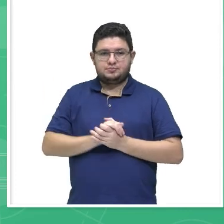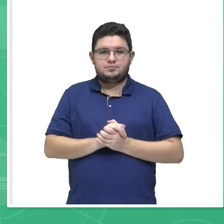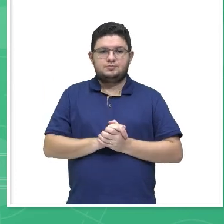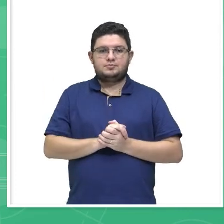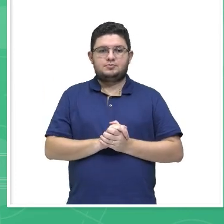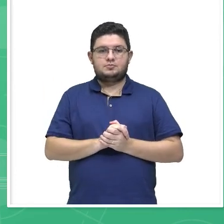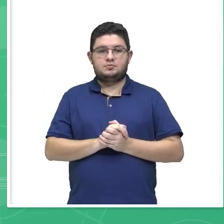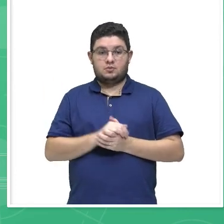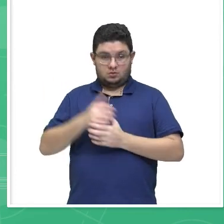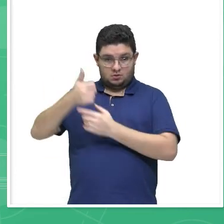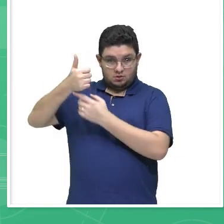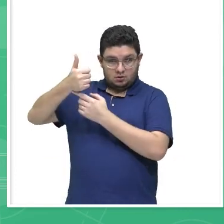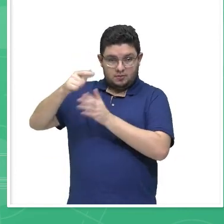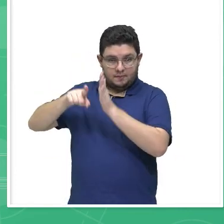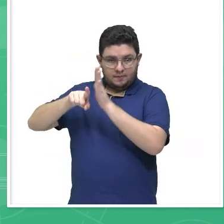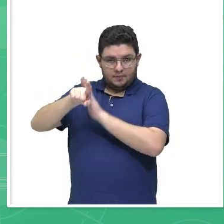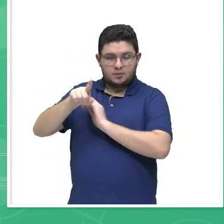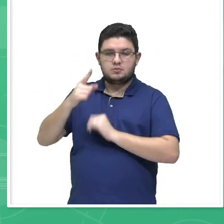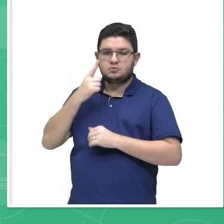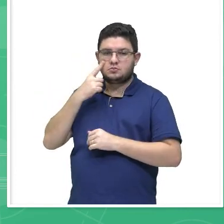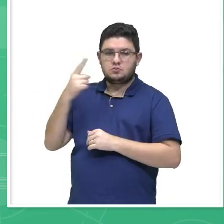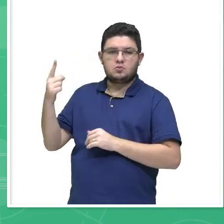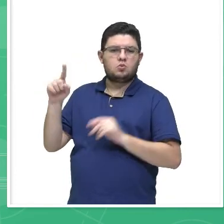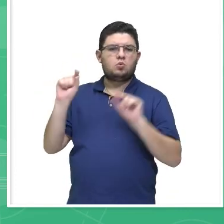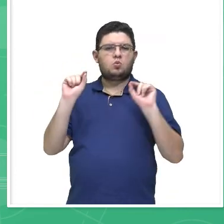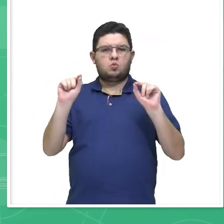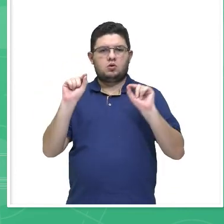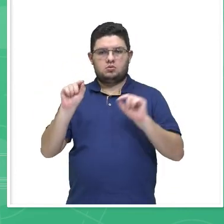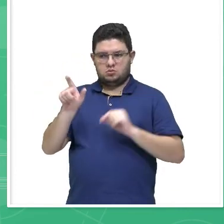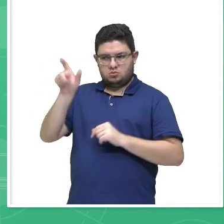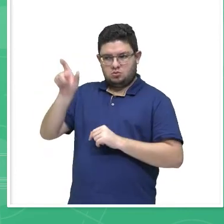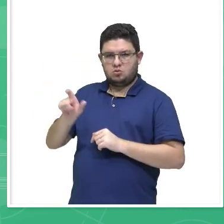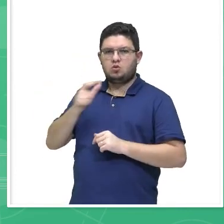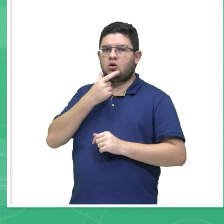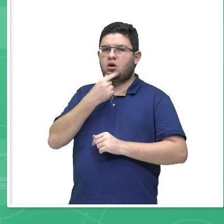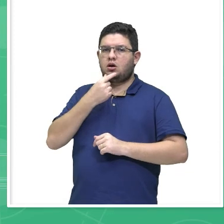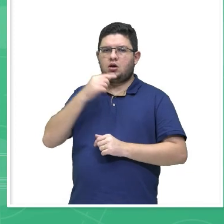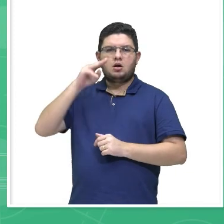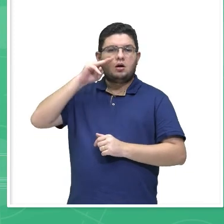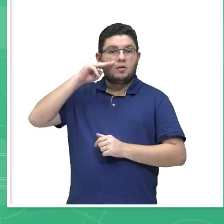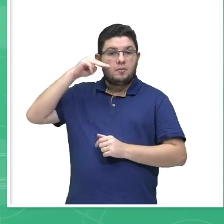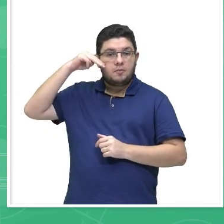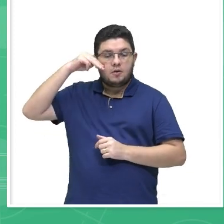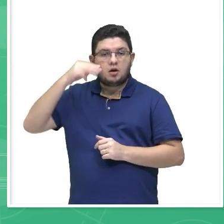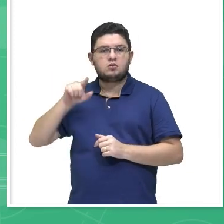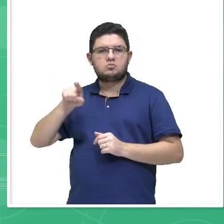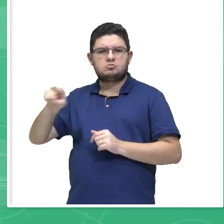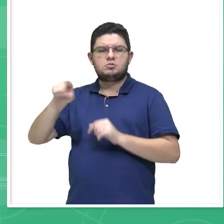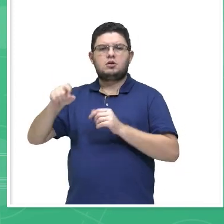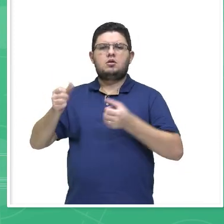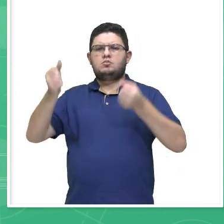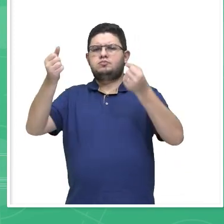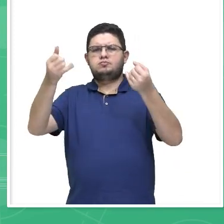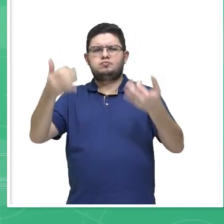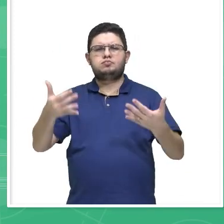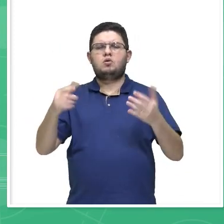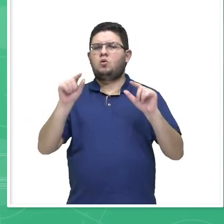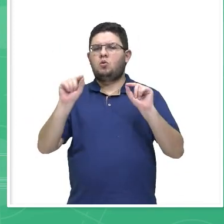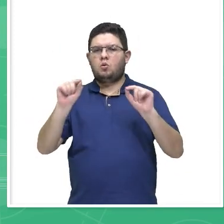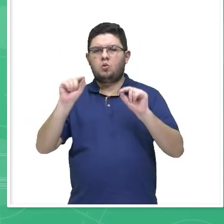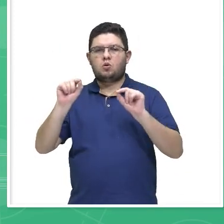questão número 1, que falava o seguinte: Marx desenvolve a concepção